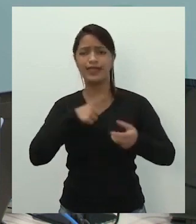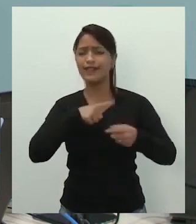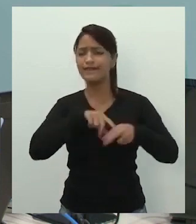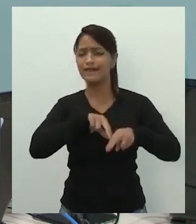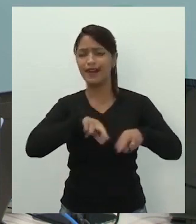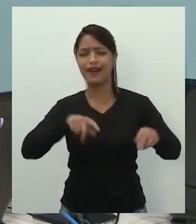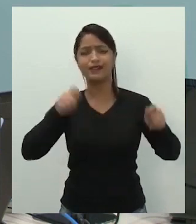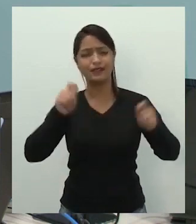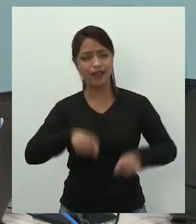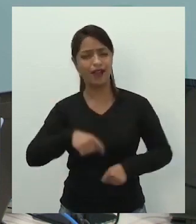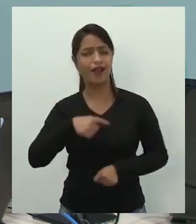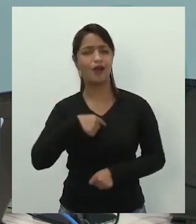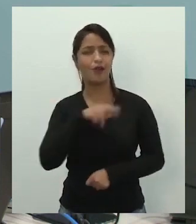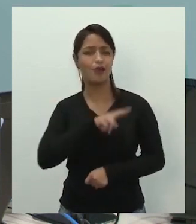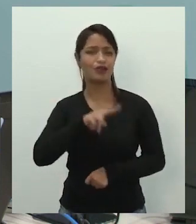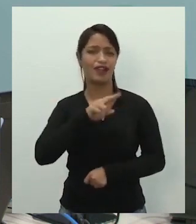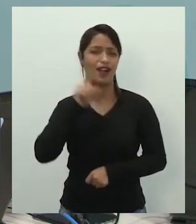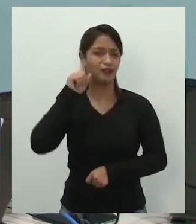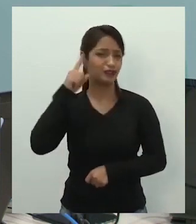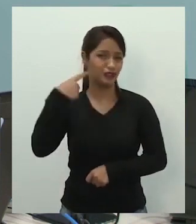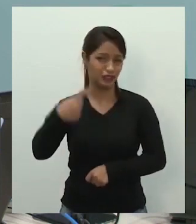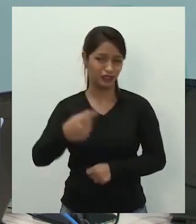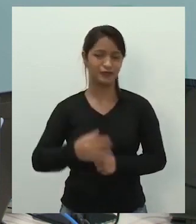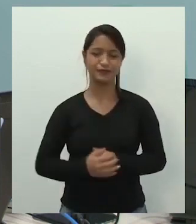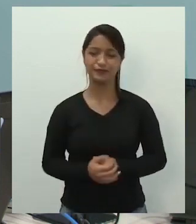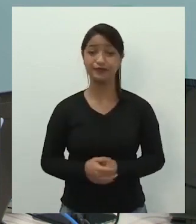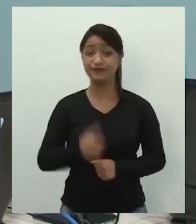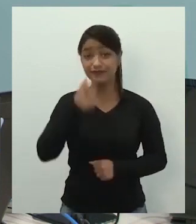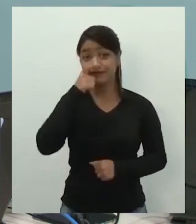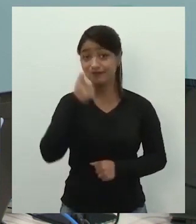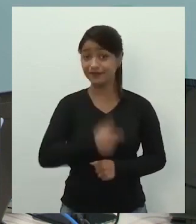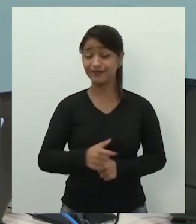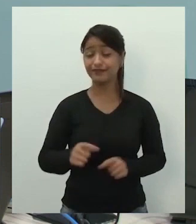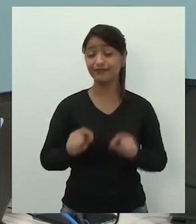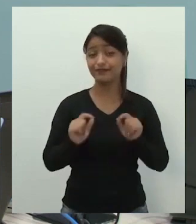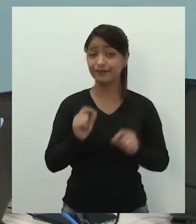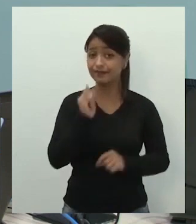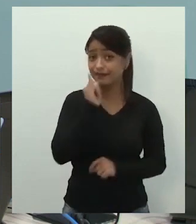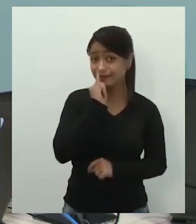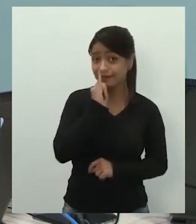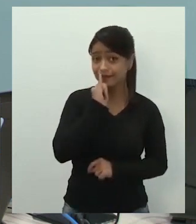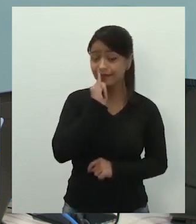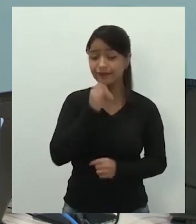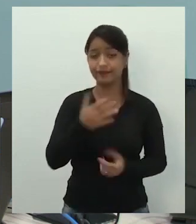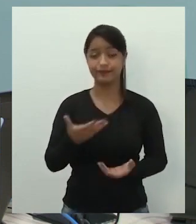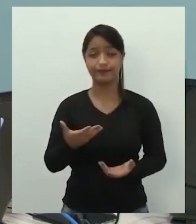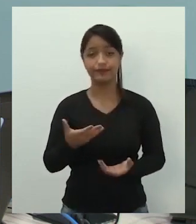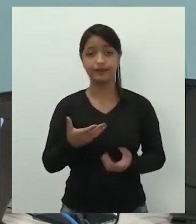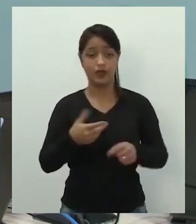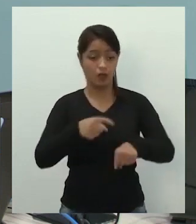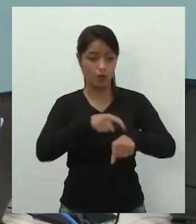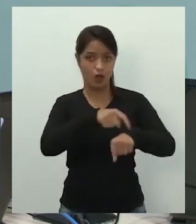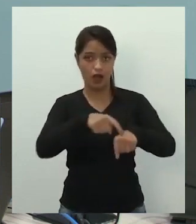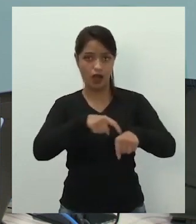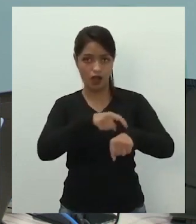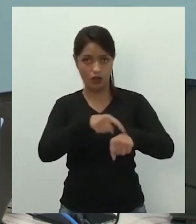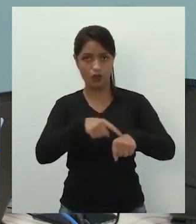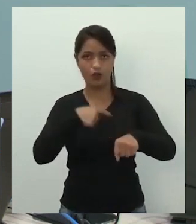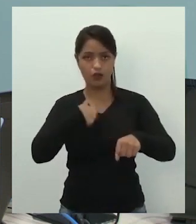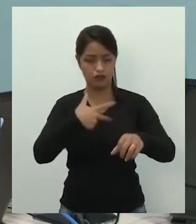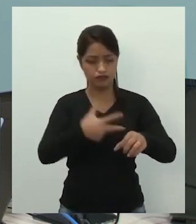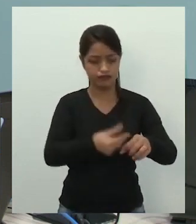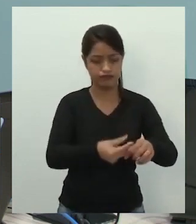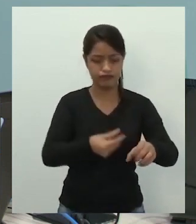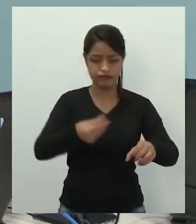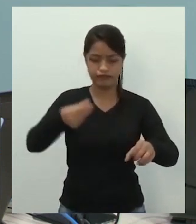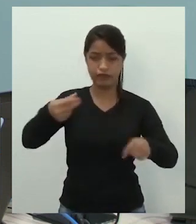dia. E é bem interessante, por exemplo, essa questão de retirar o DNA do morango. Muito legal,